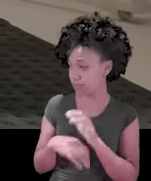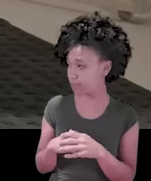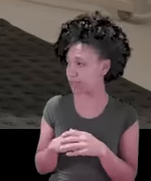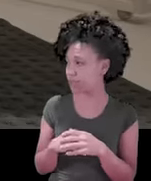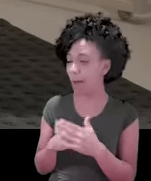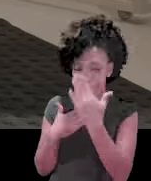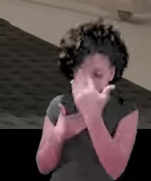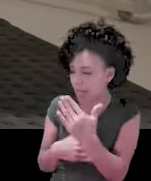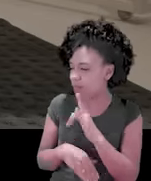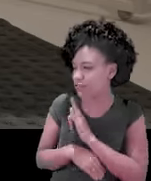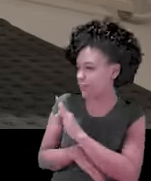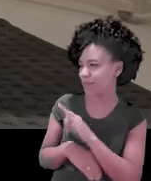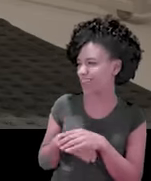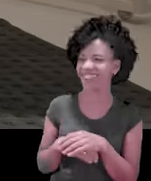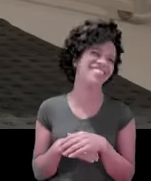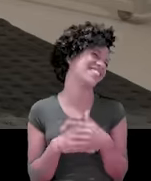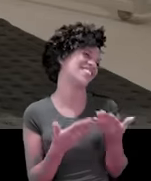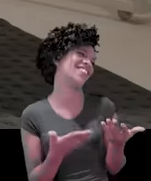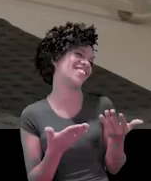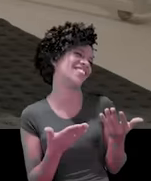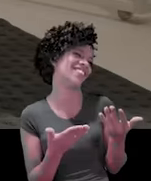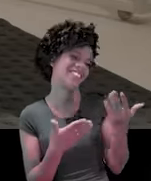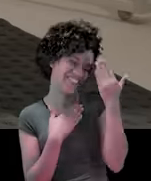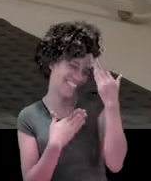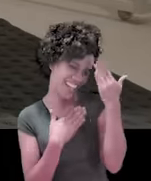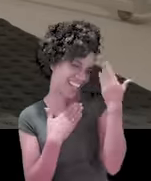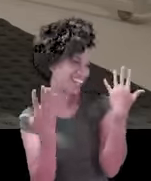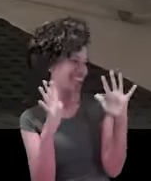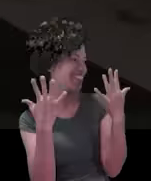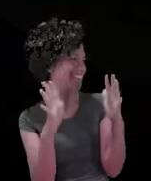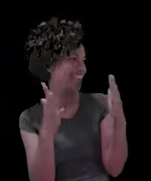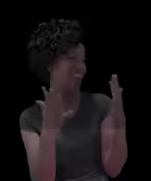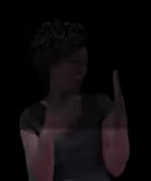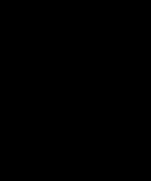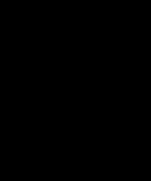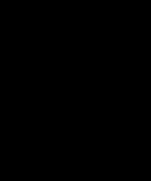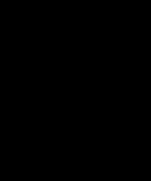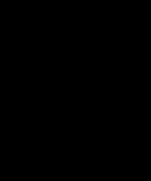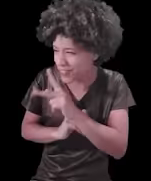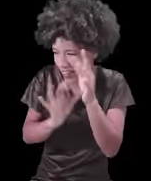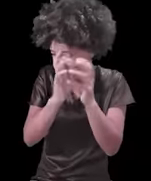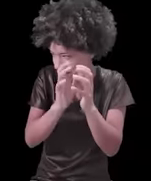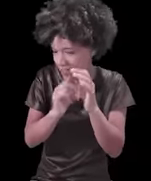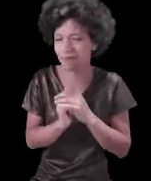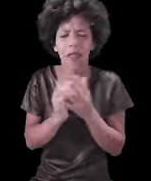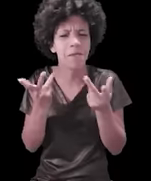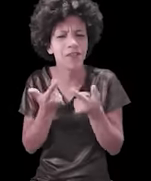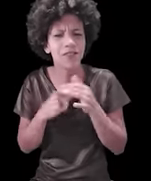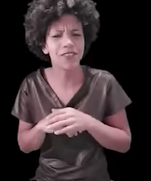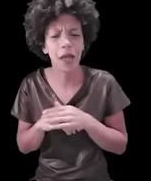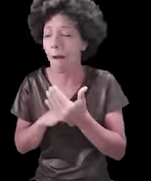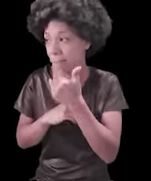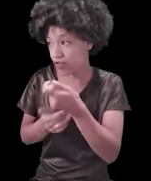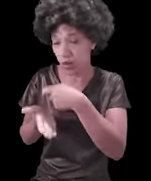tipo obrigado te amo paz irmão obrigado obrigado e é maravilhoso